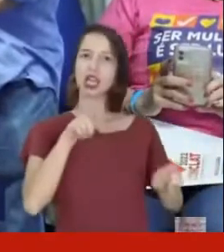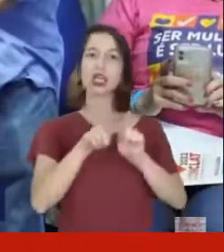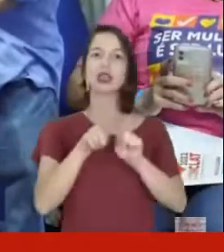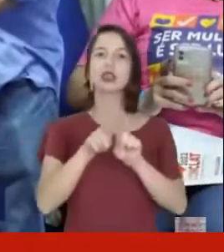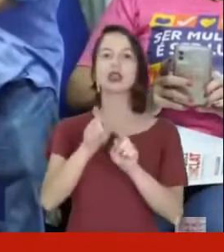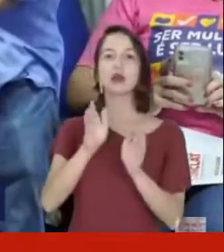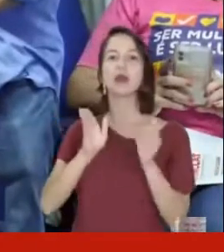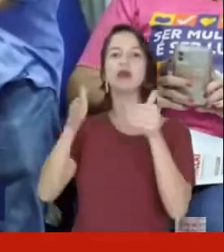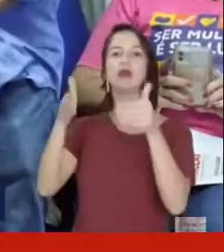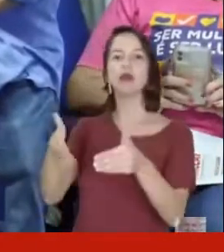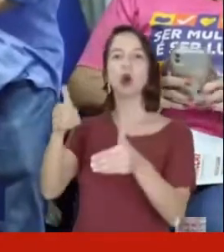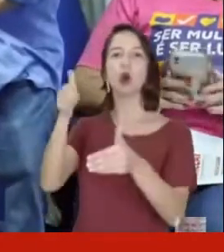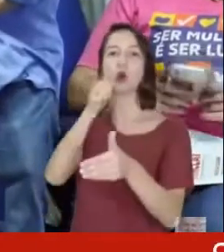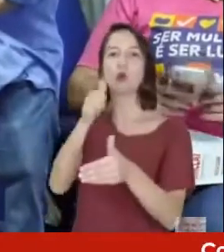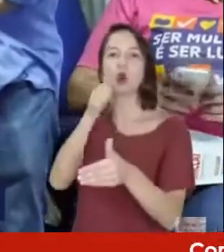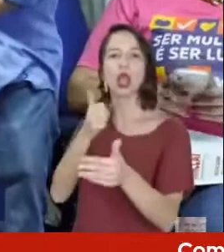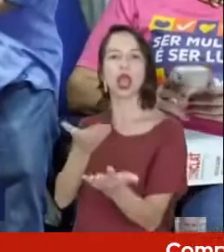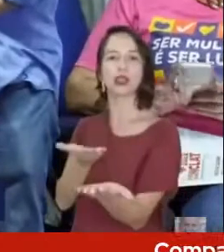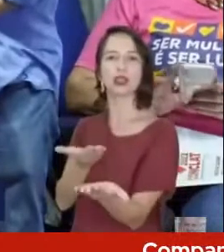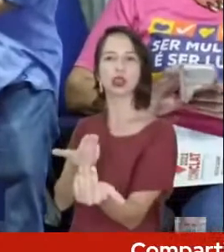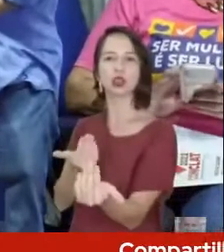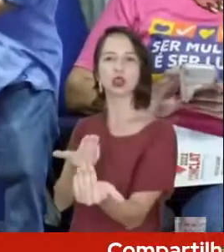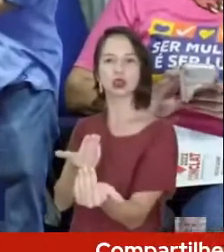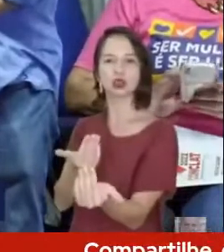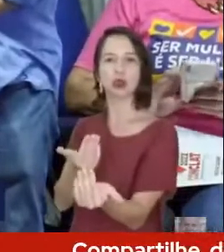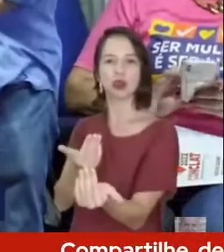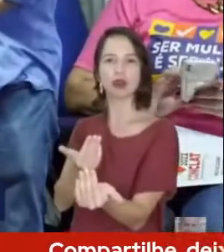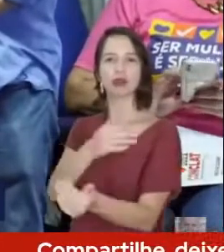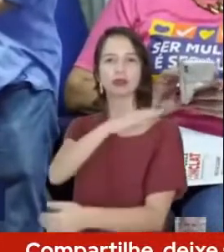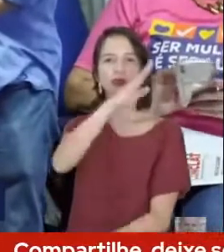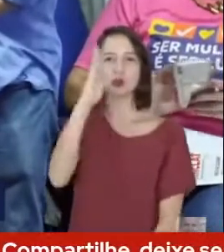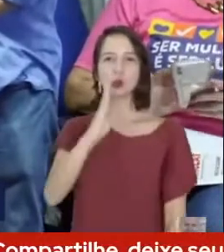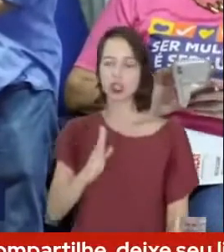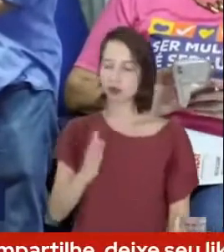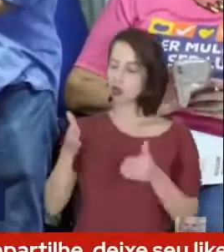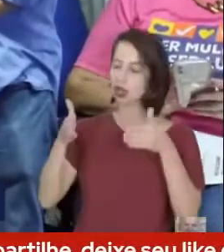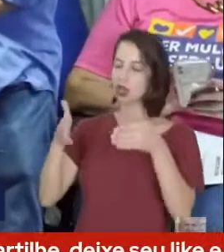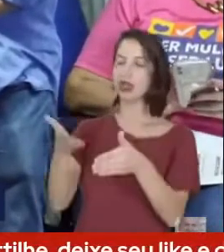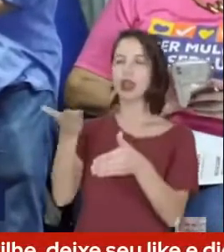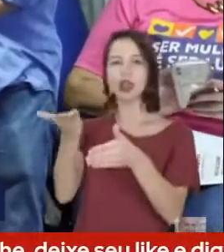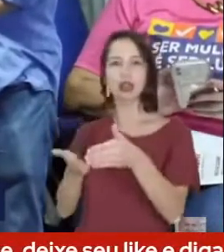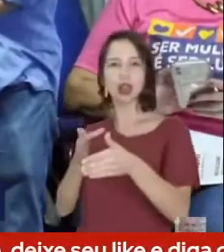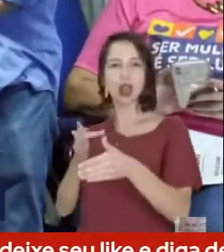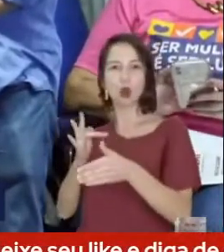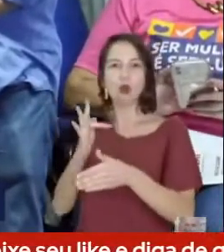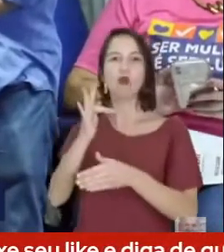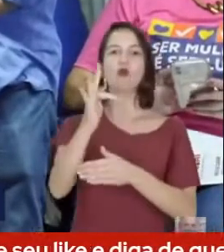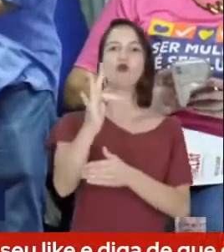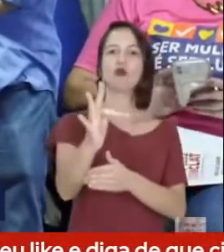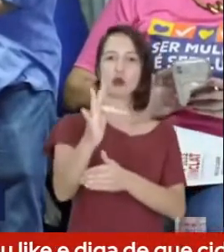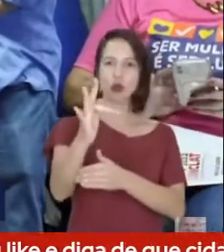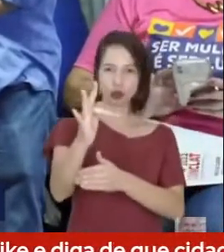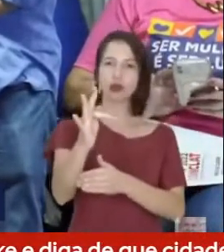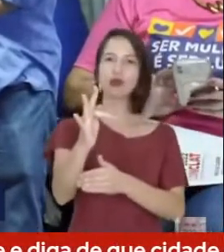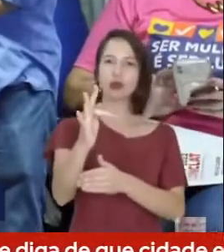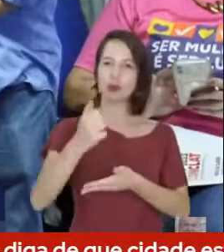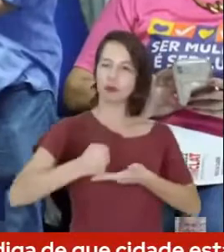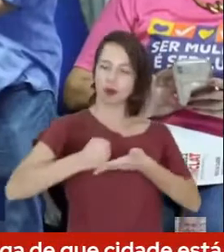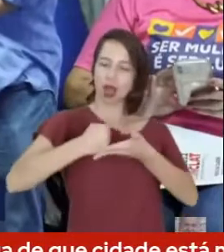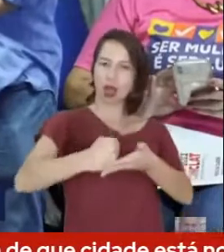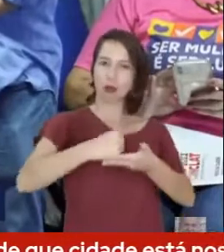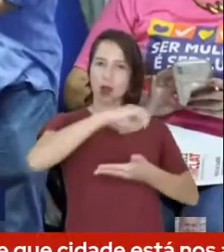que são o futuro. Porque sem futuro não tem país. É isso que eu quero deixar aqui para